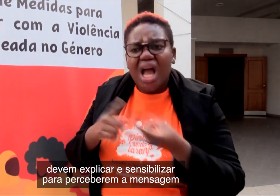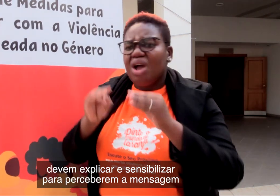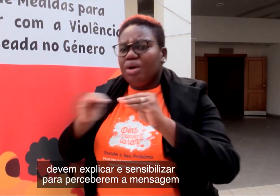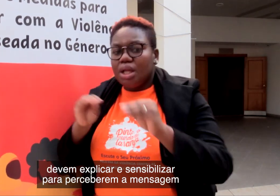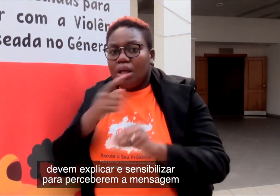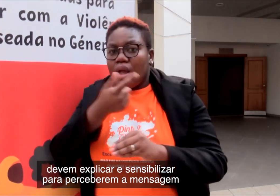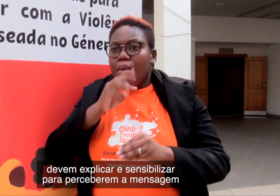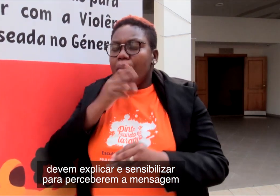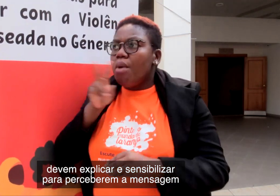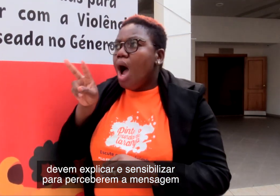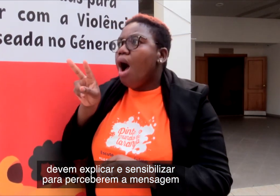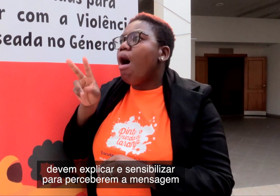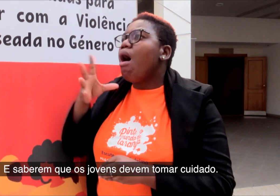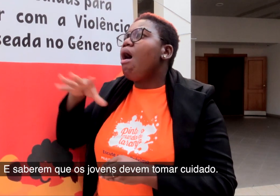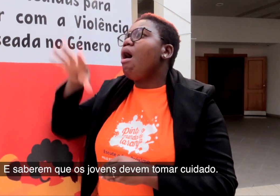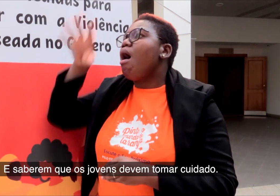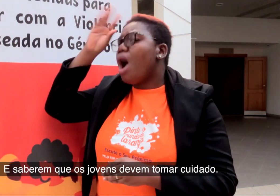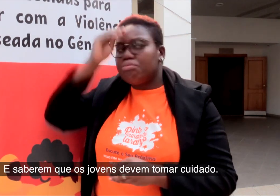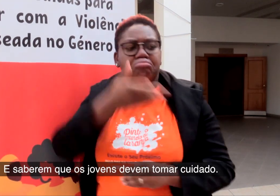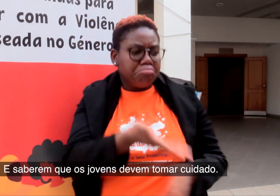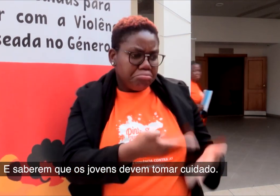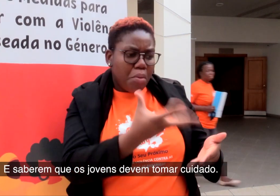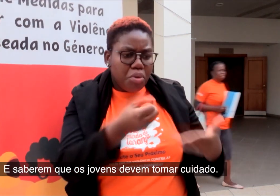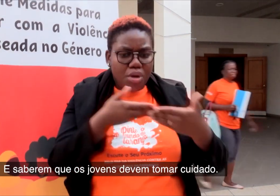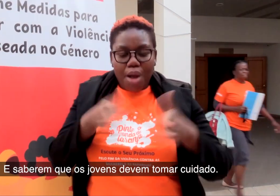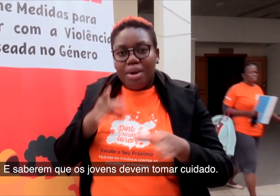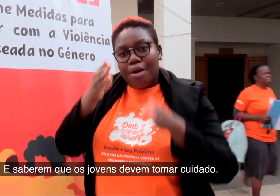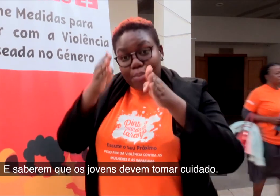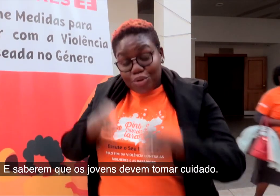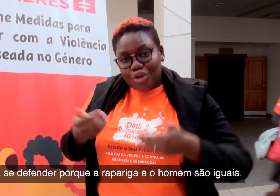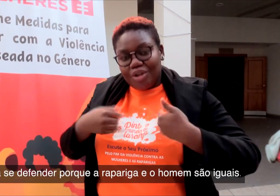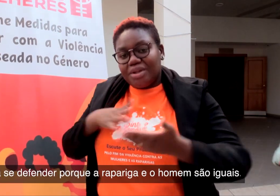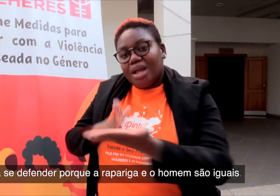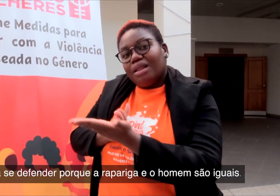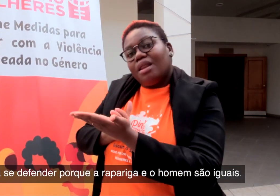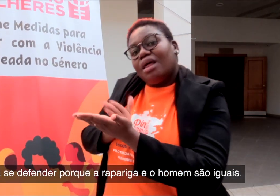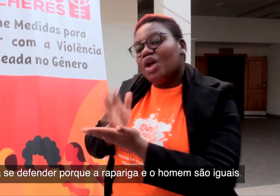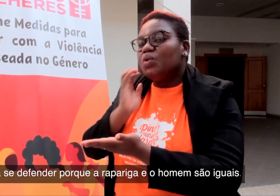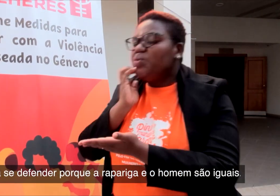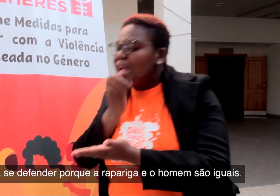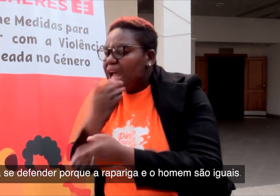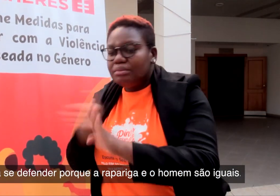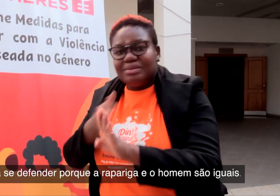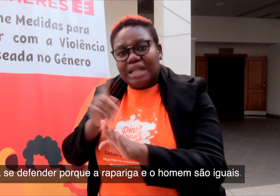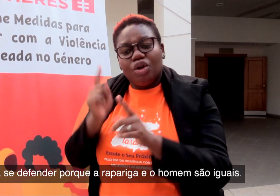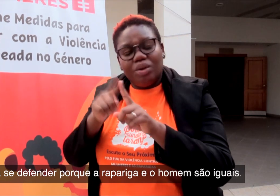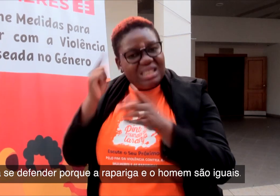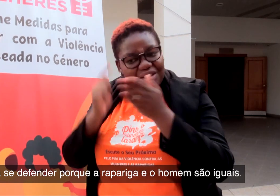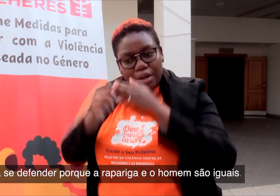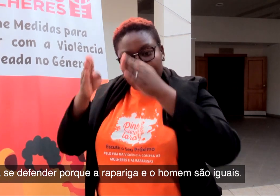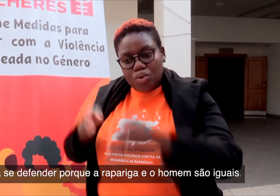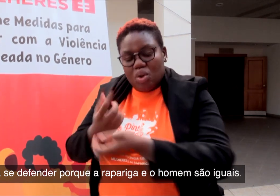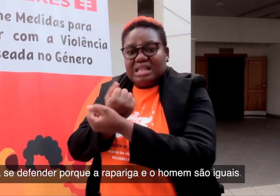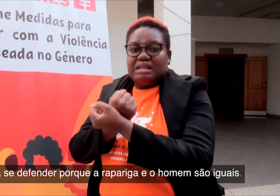para perceberem a mensagem e saber que os jovens devem tomar cuidado para se defender porque a rapariga e o